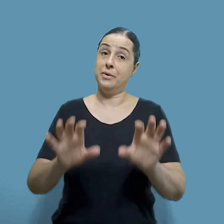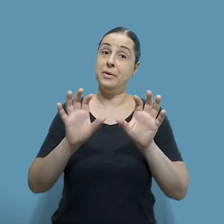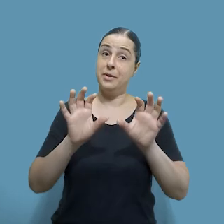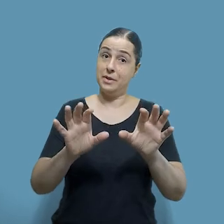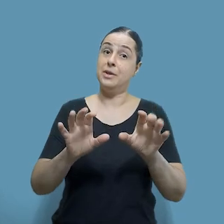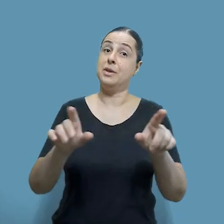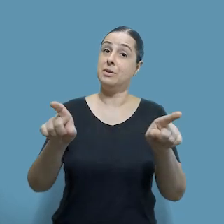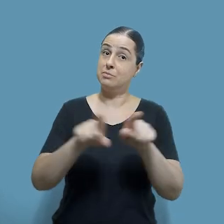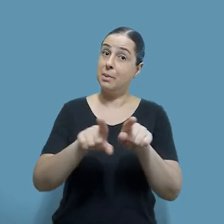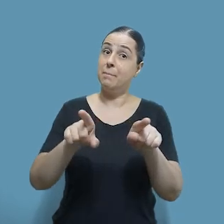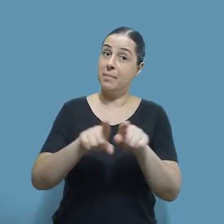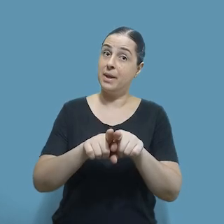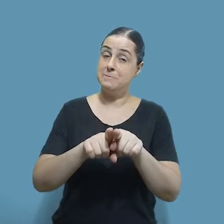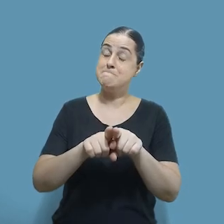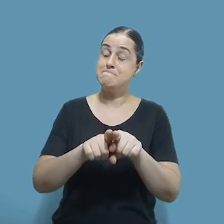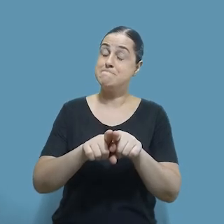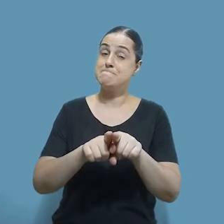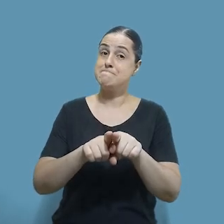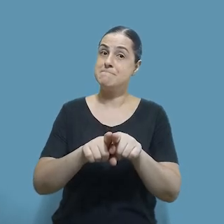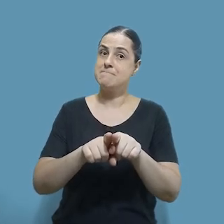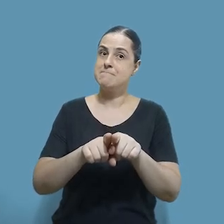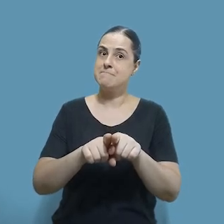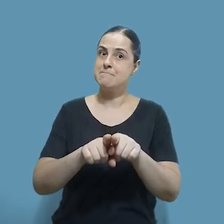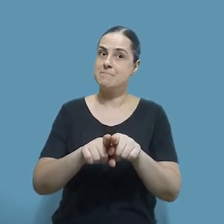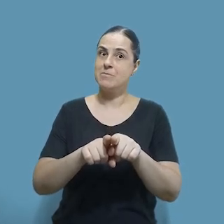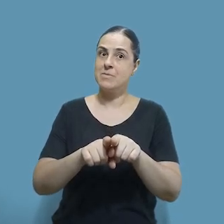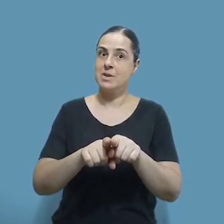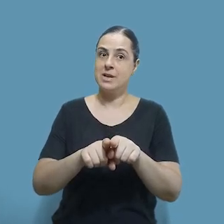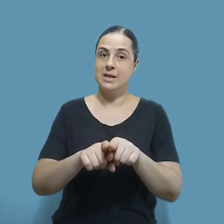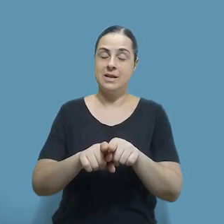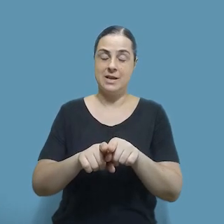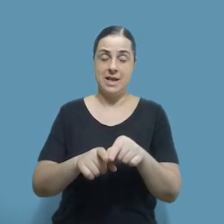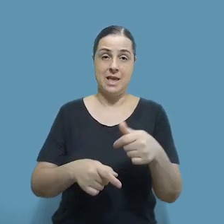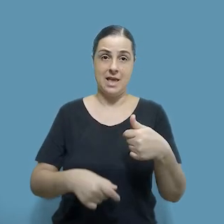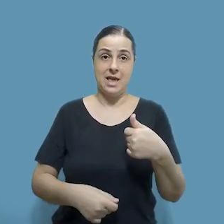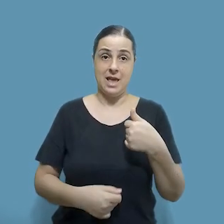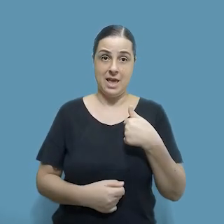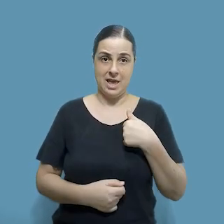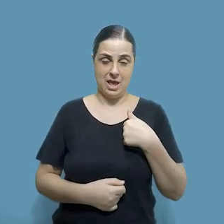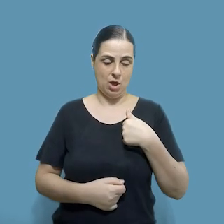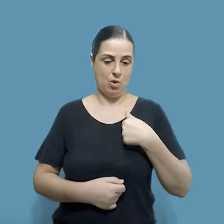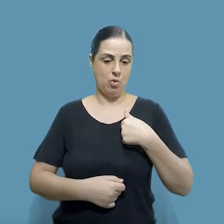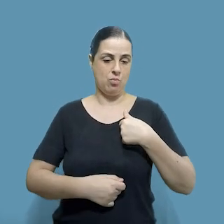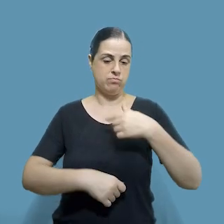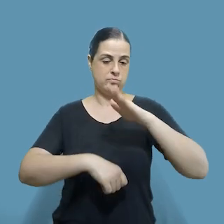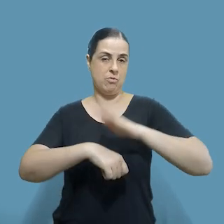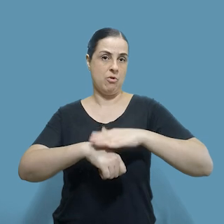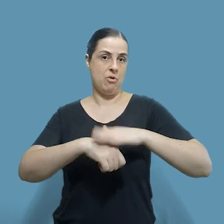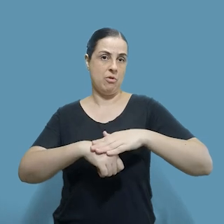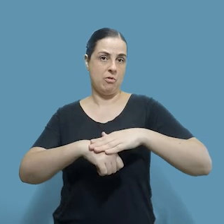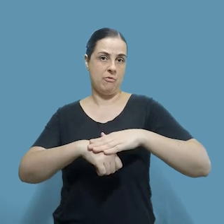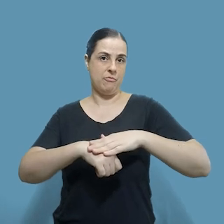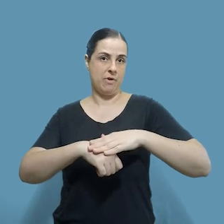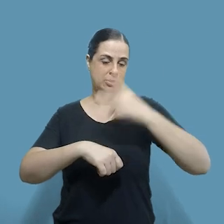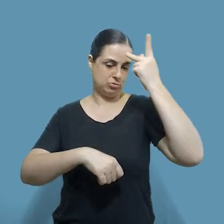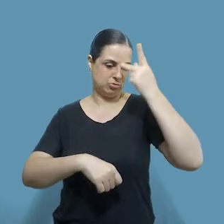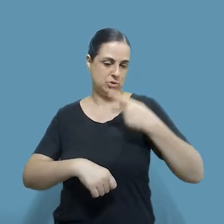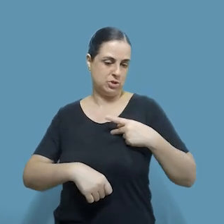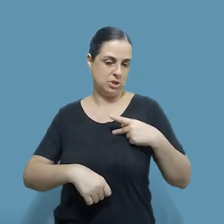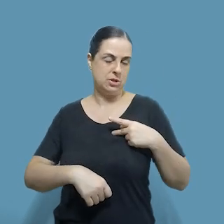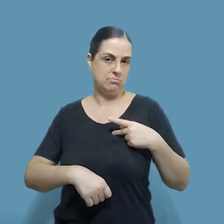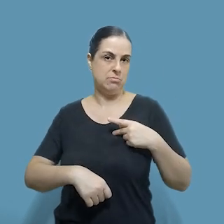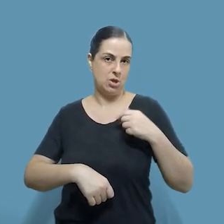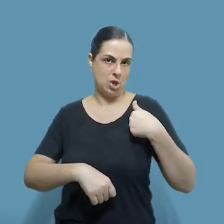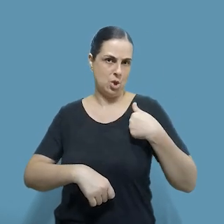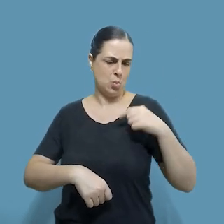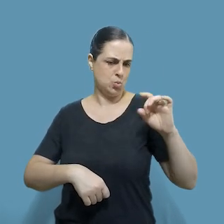eu tenho uma autonomia, as pessoas estão me vendo, eu sei, eu posso fazer isso. E se eu precisar de alguma ajuda, todo mundo,